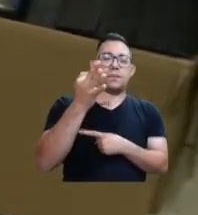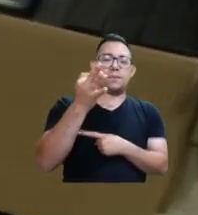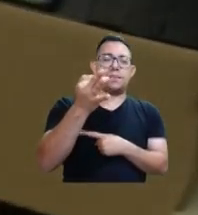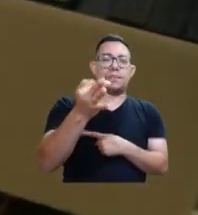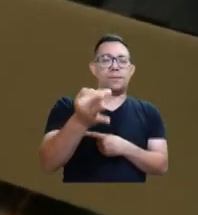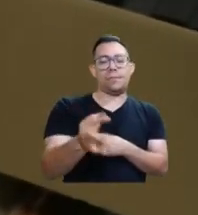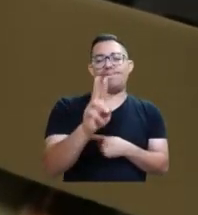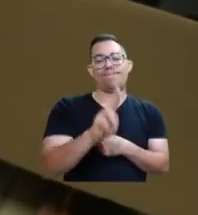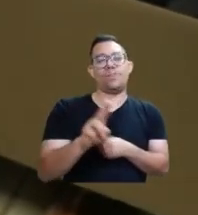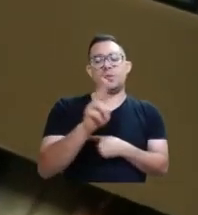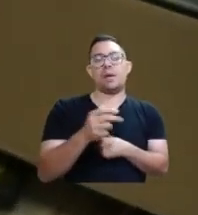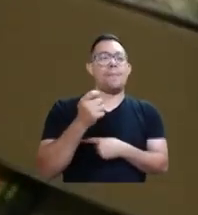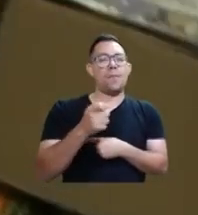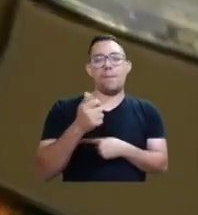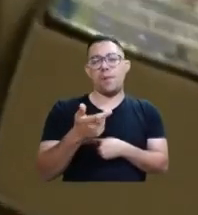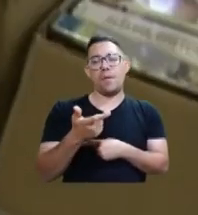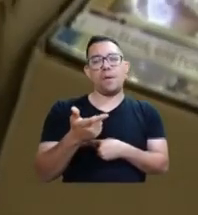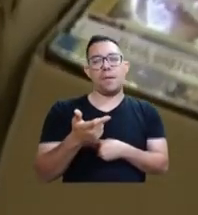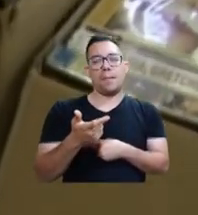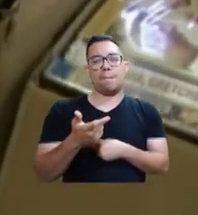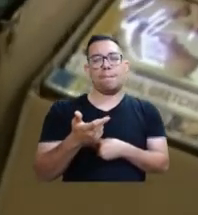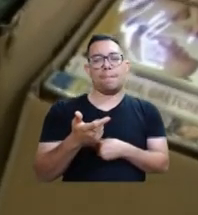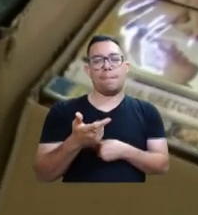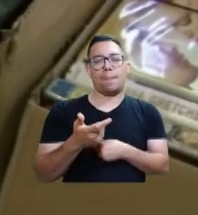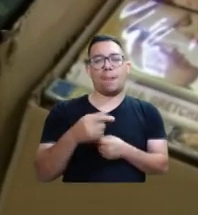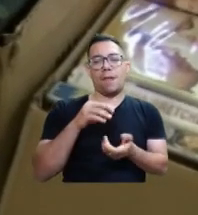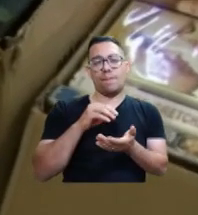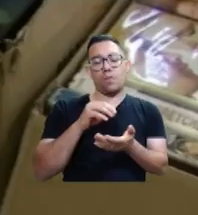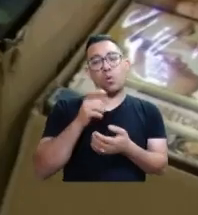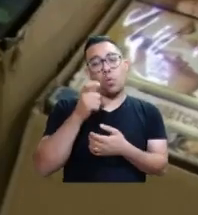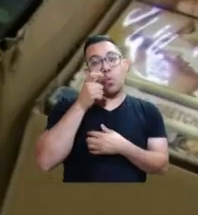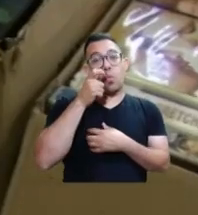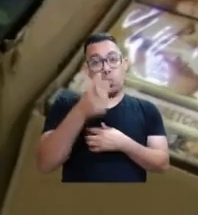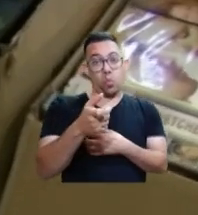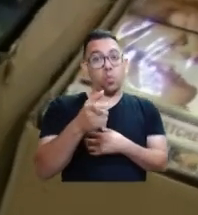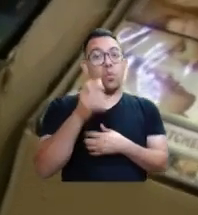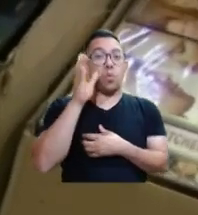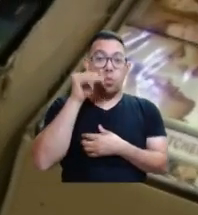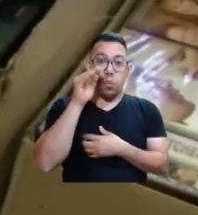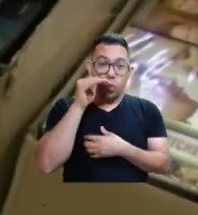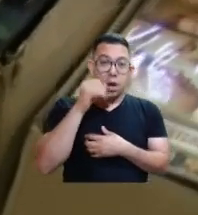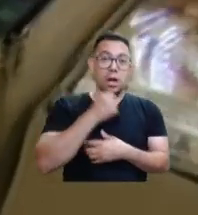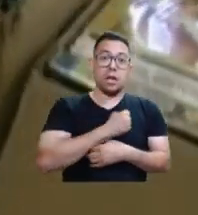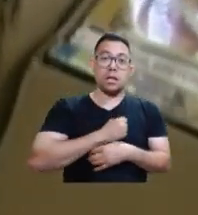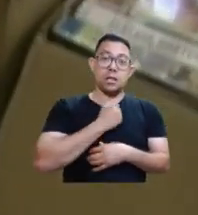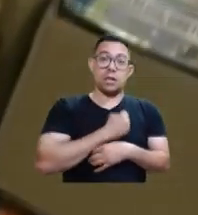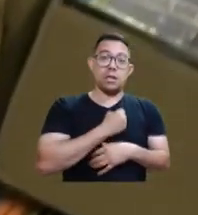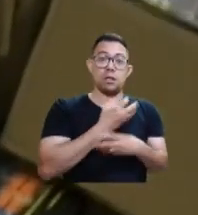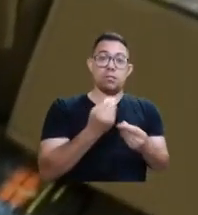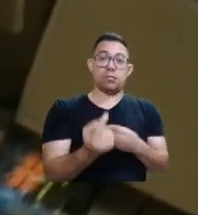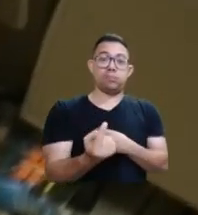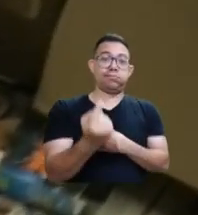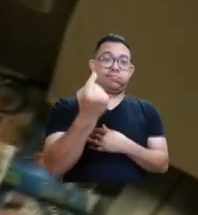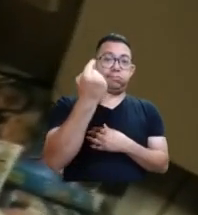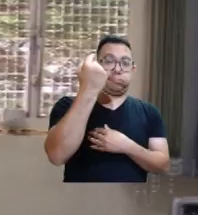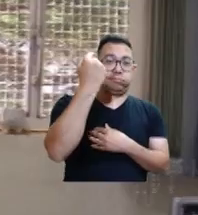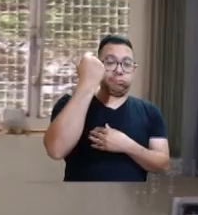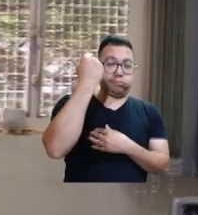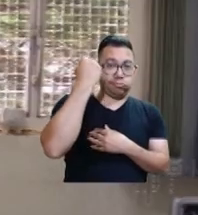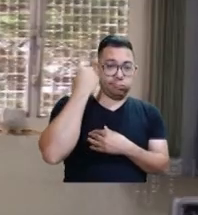material preservado, sabendo que ele vai ser um material que não vai circular muito, assim. É um material que eu sei que vai despertar a